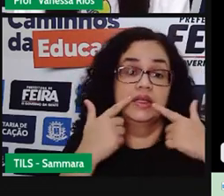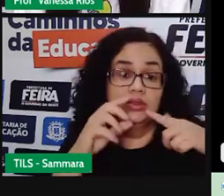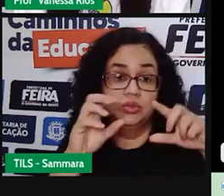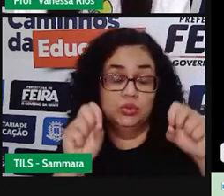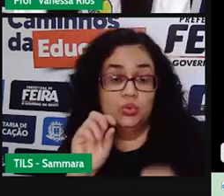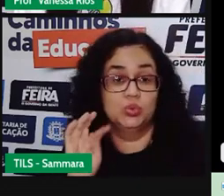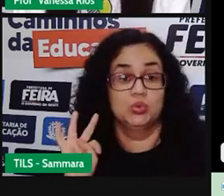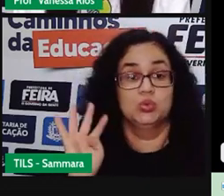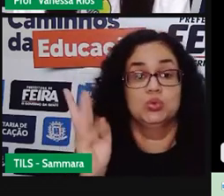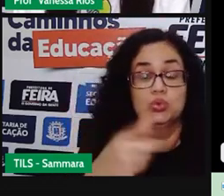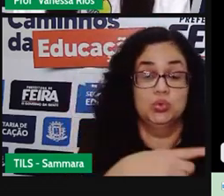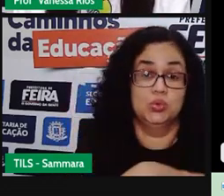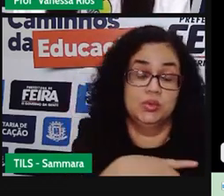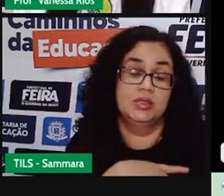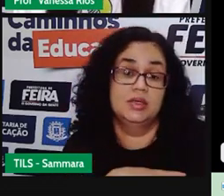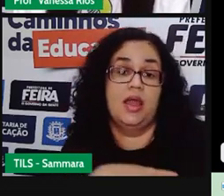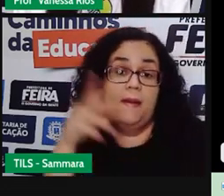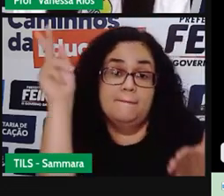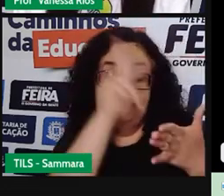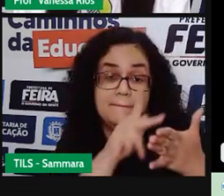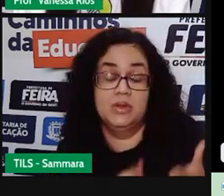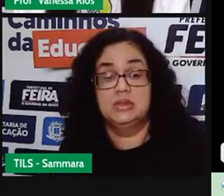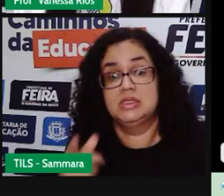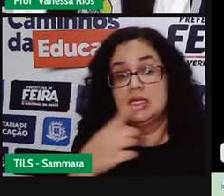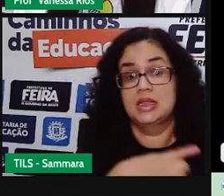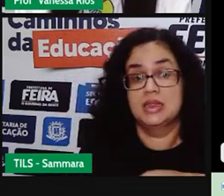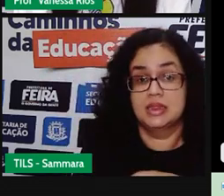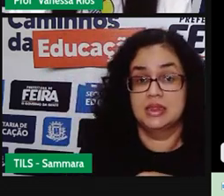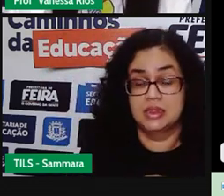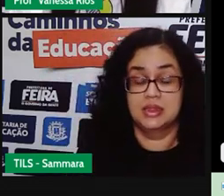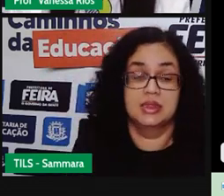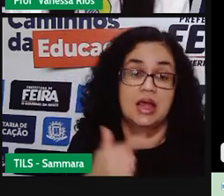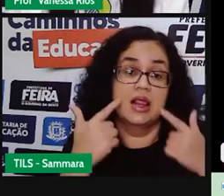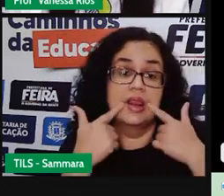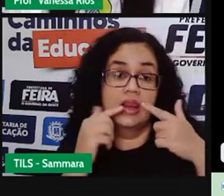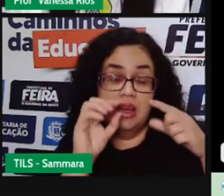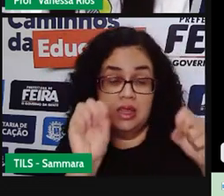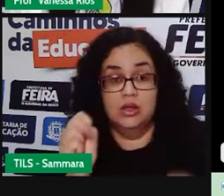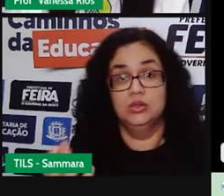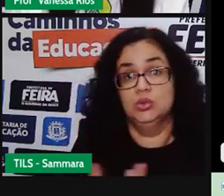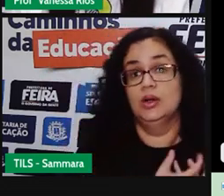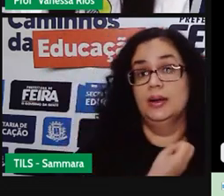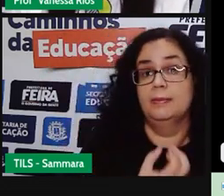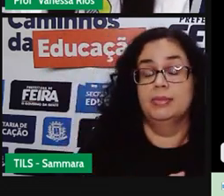poetas utilizam não é uma linguagem comum.